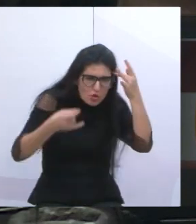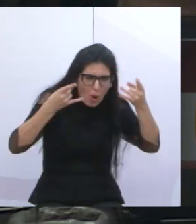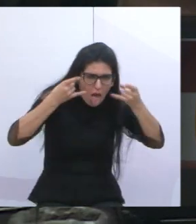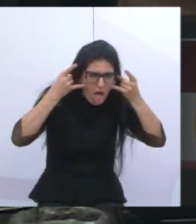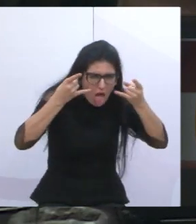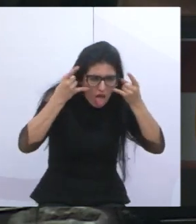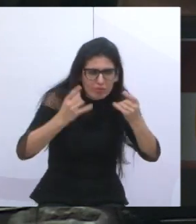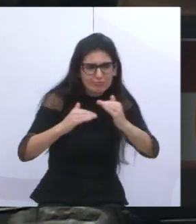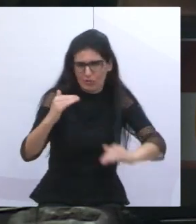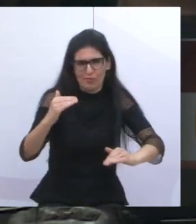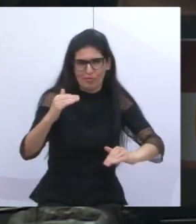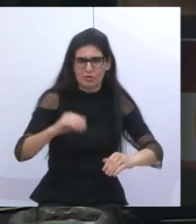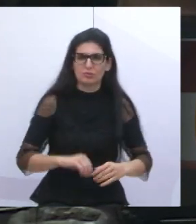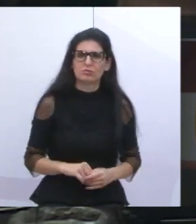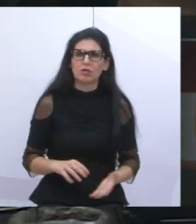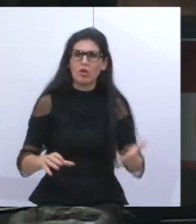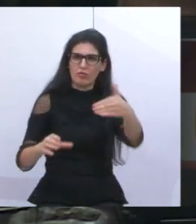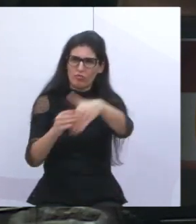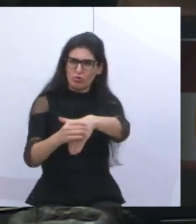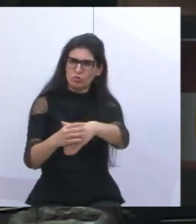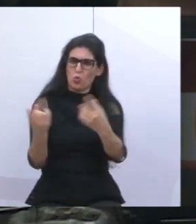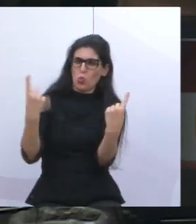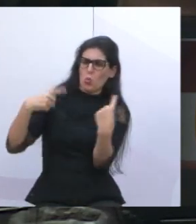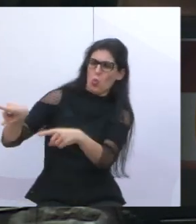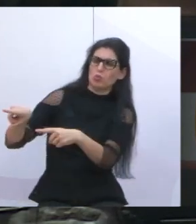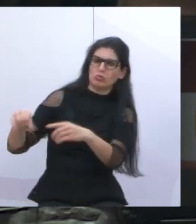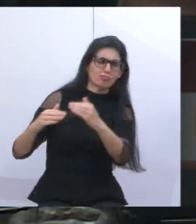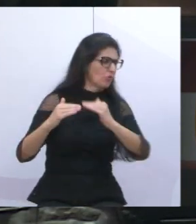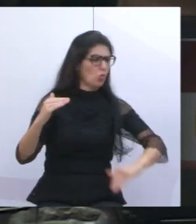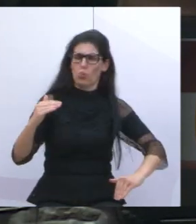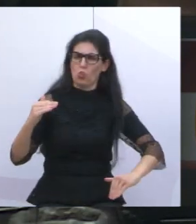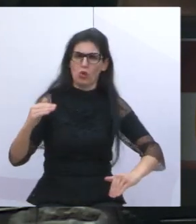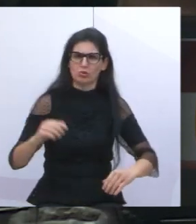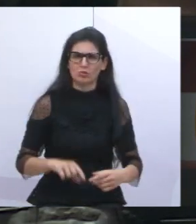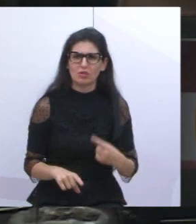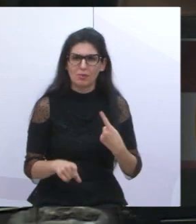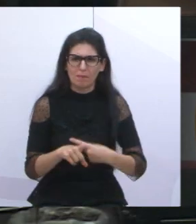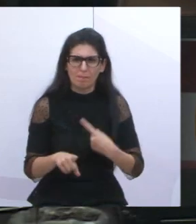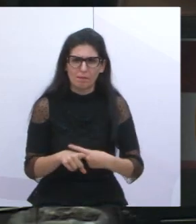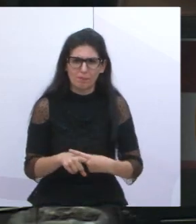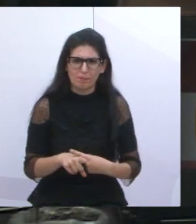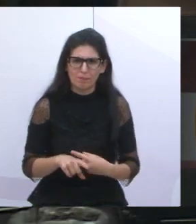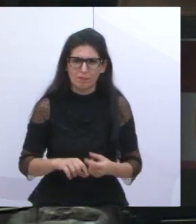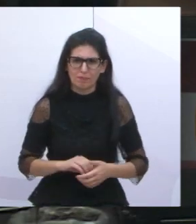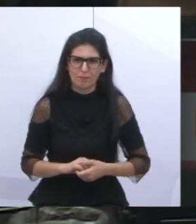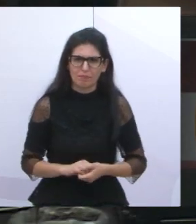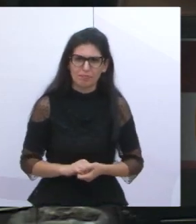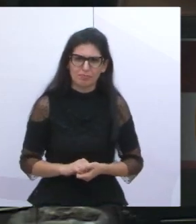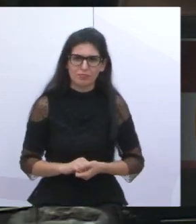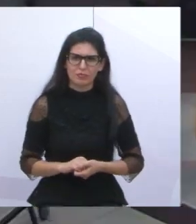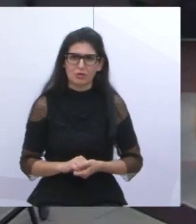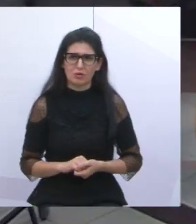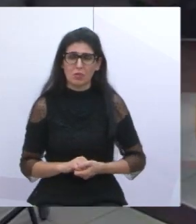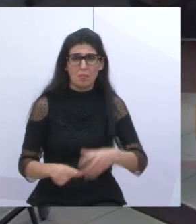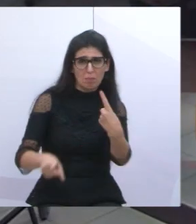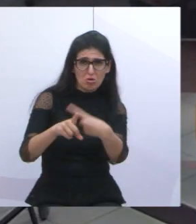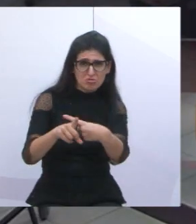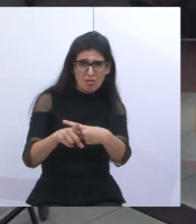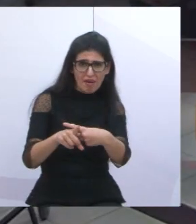justificativa, eu vou votar contrário a esse projeto, porque ele beneficia a quem aproveita do poder público.